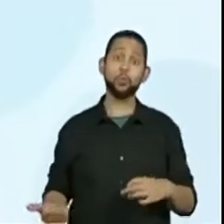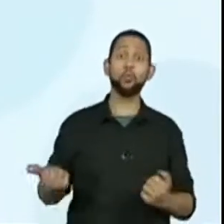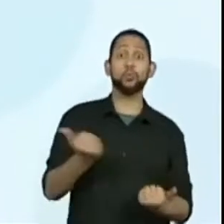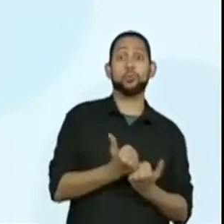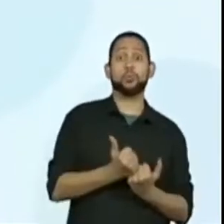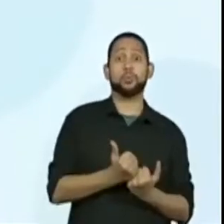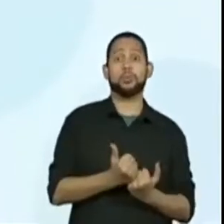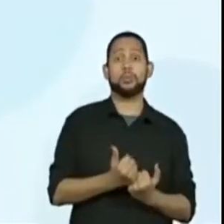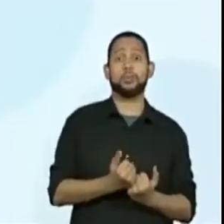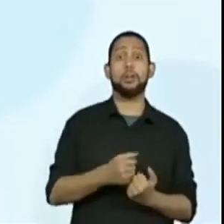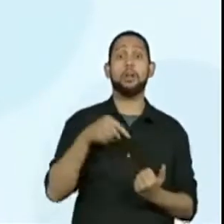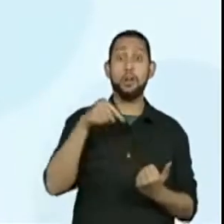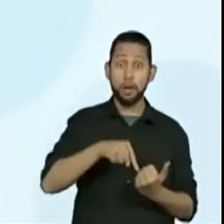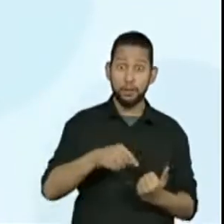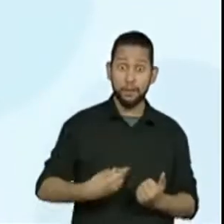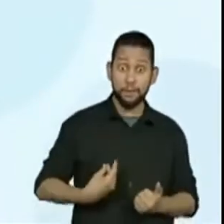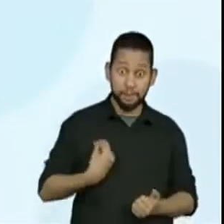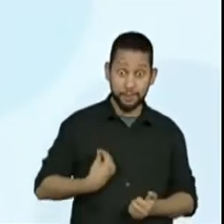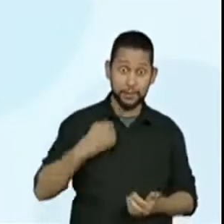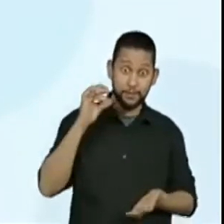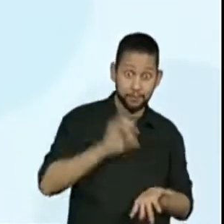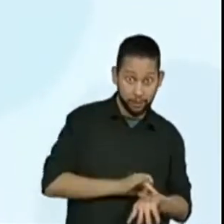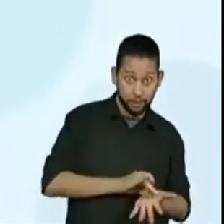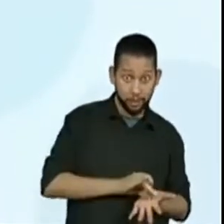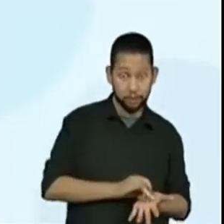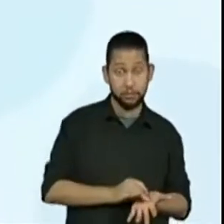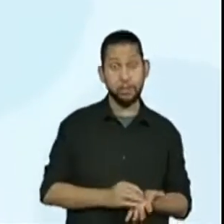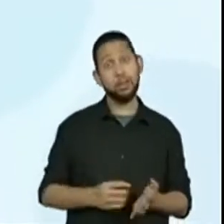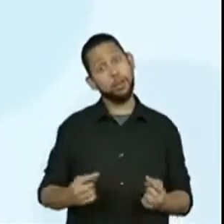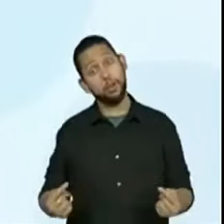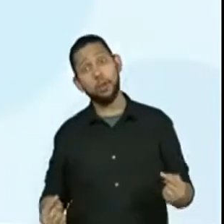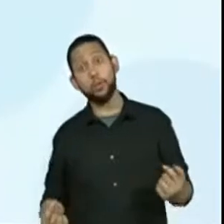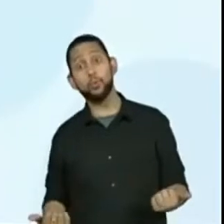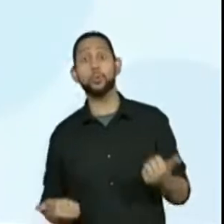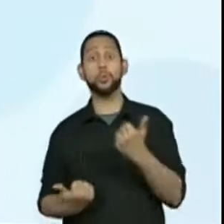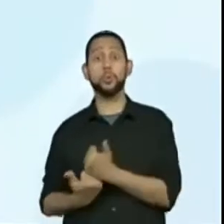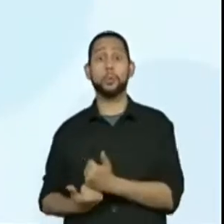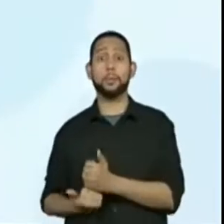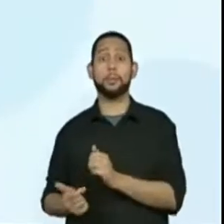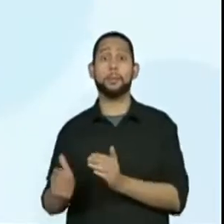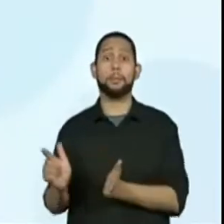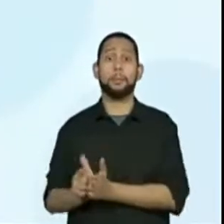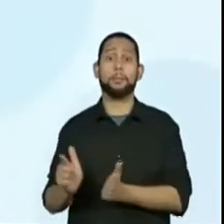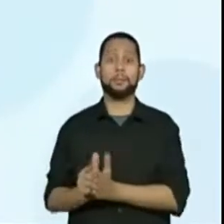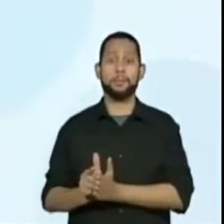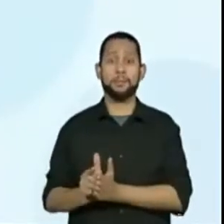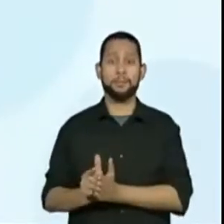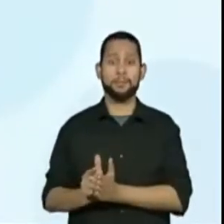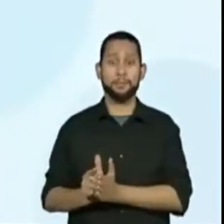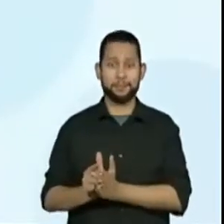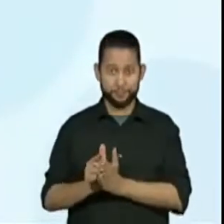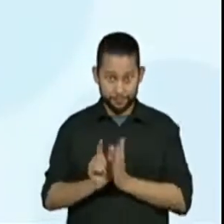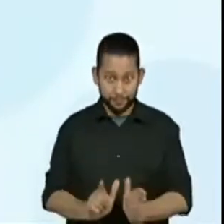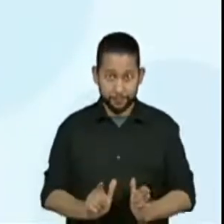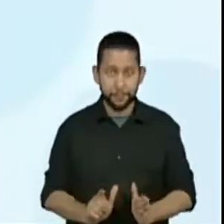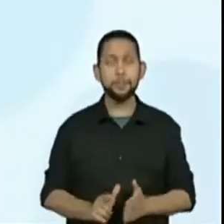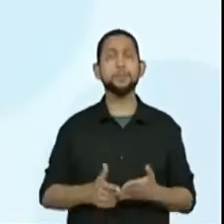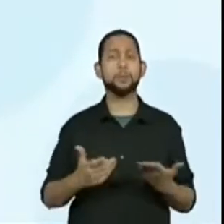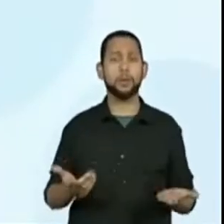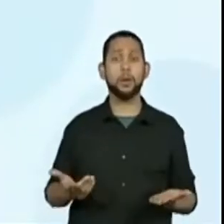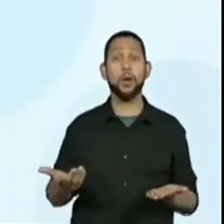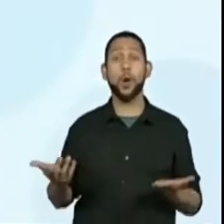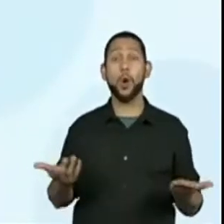Muito bem. Mas como a gente não pode comparar grandezas diferentes,